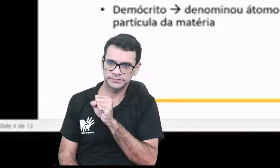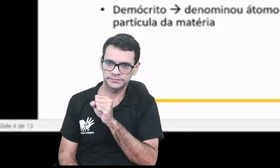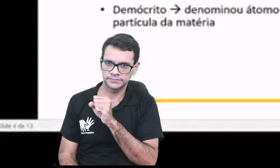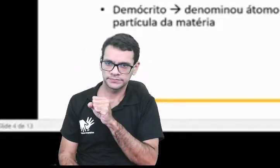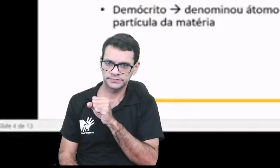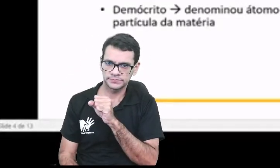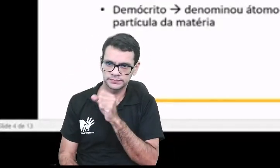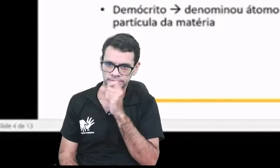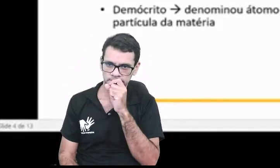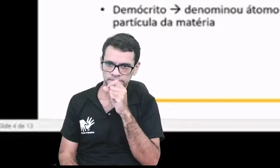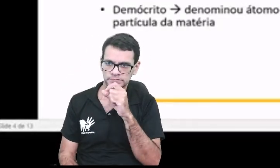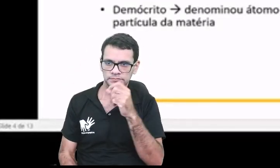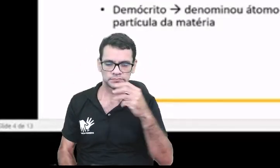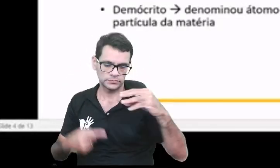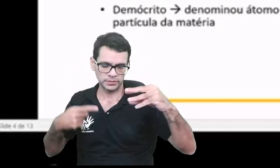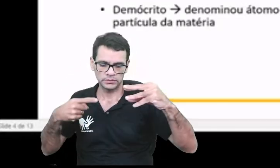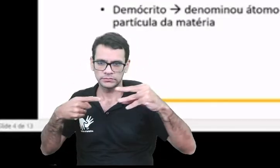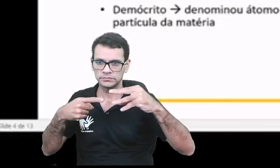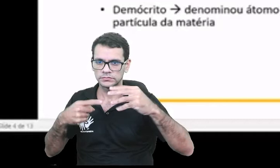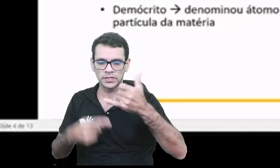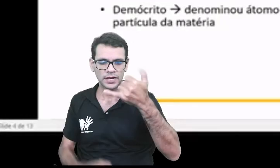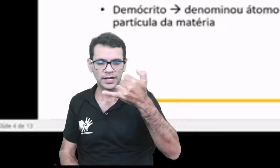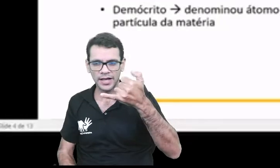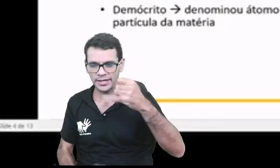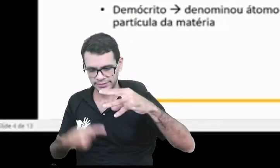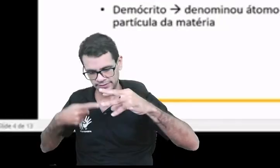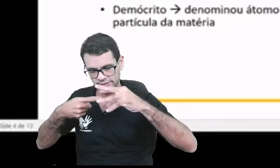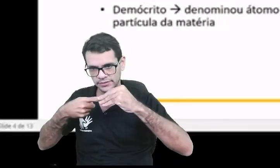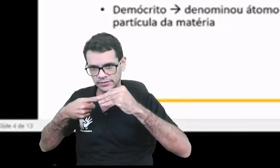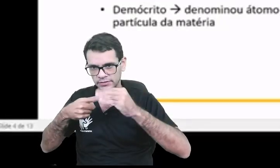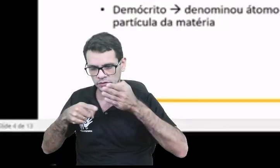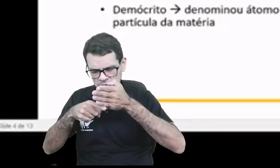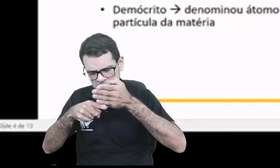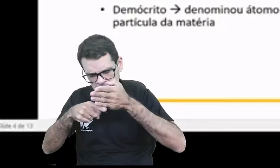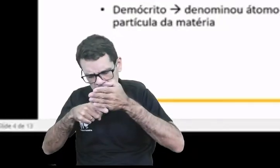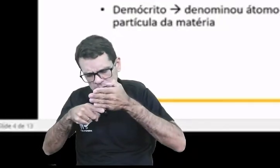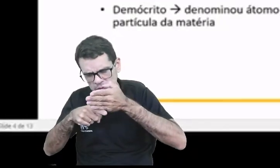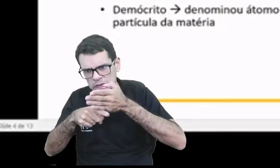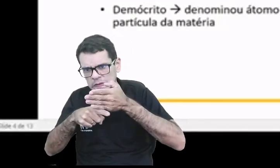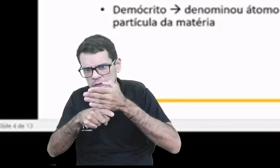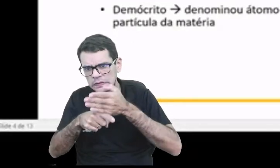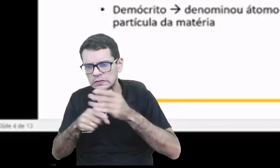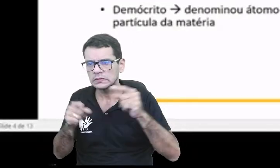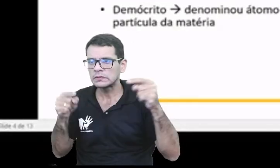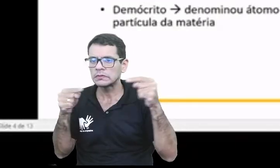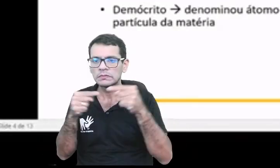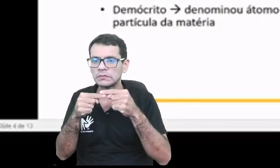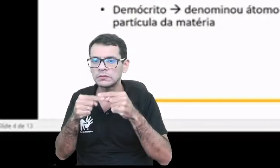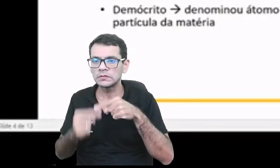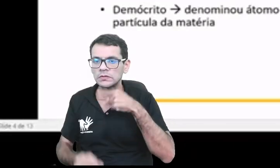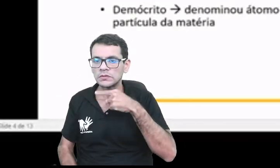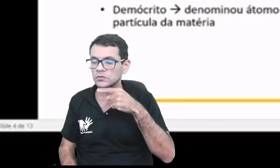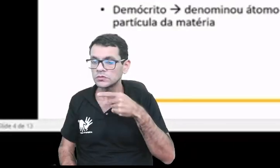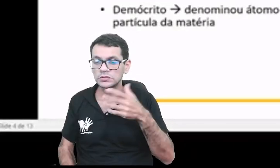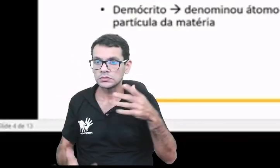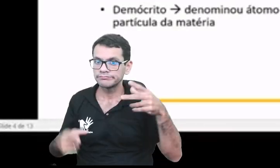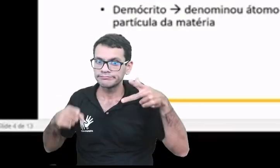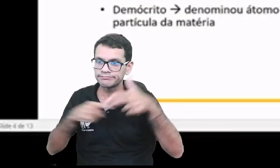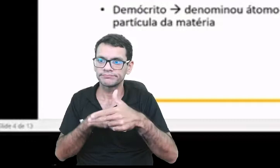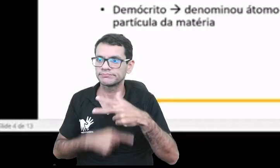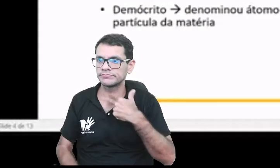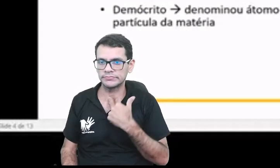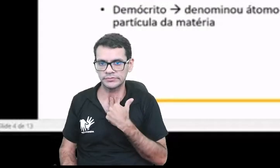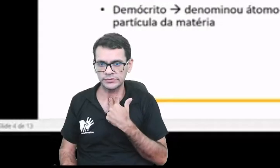essa tampa de caneta, porque não existia, né? Mas se eu cortar, vai chegar um momento que eu não consigo mais cortar.